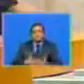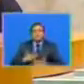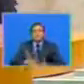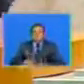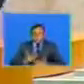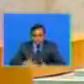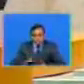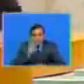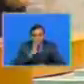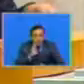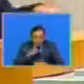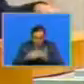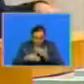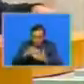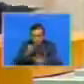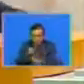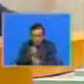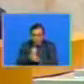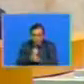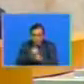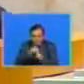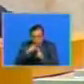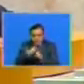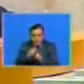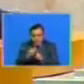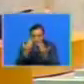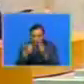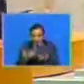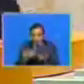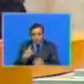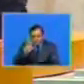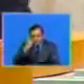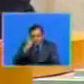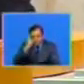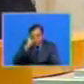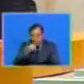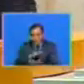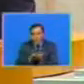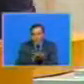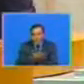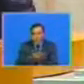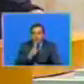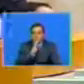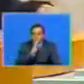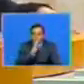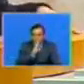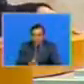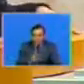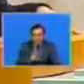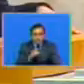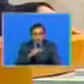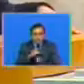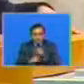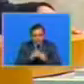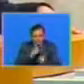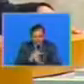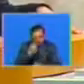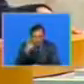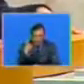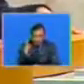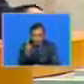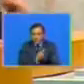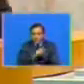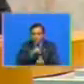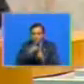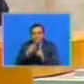absolutamente fraternal na construção da sociedade que queremos, sem dúvida nenhuma, as respostas que daremos o ano que vem à nossa